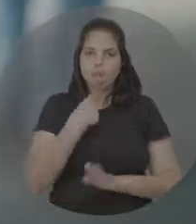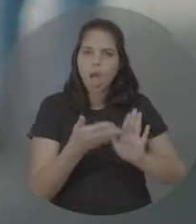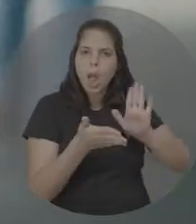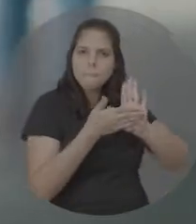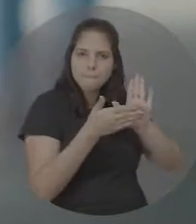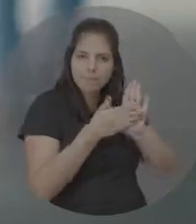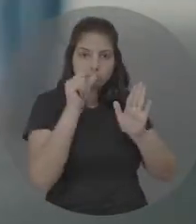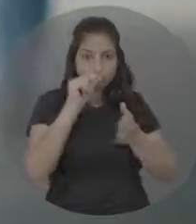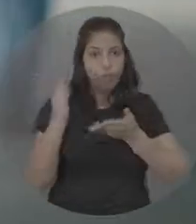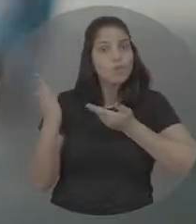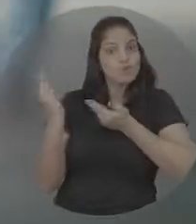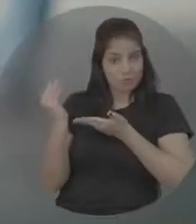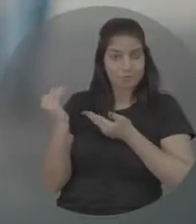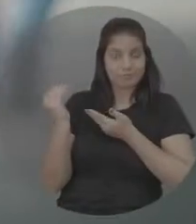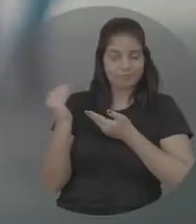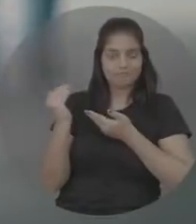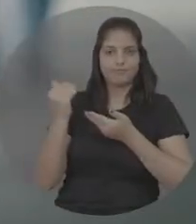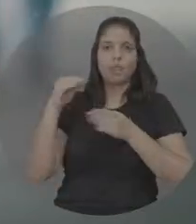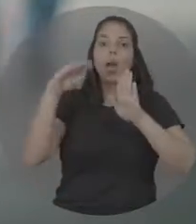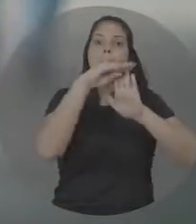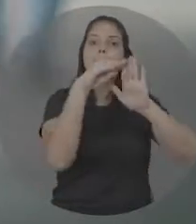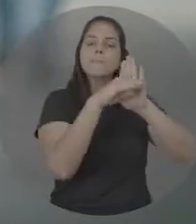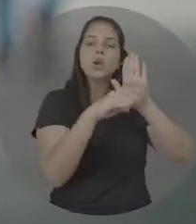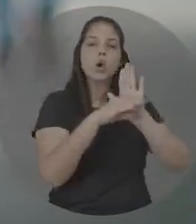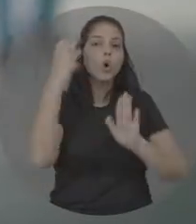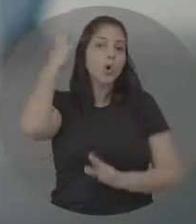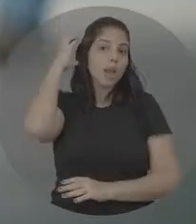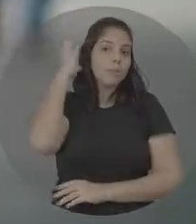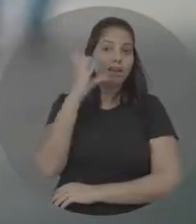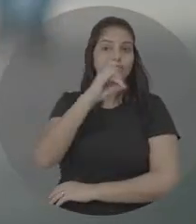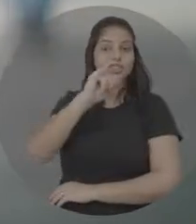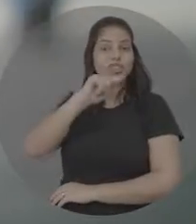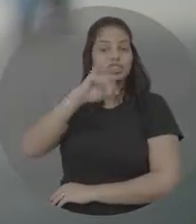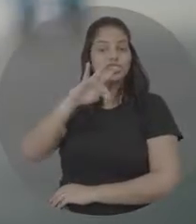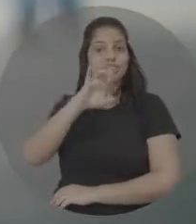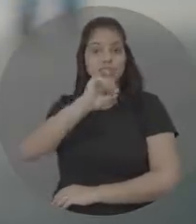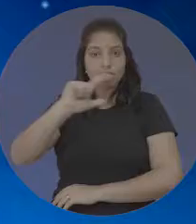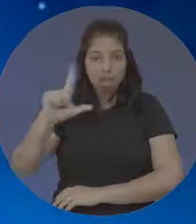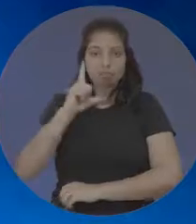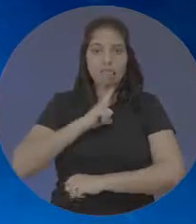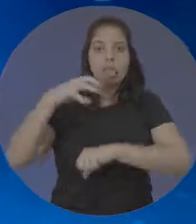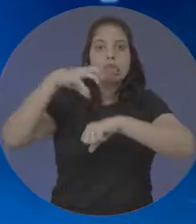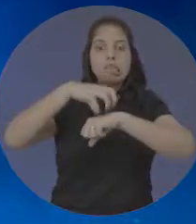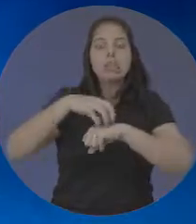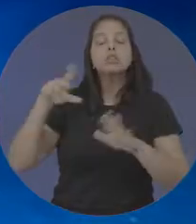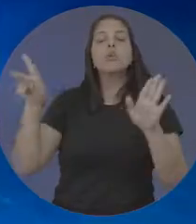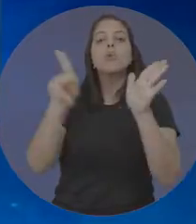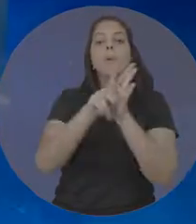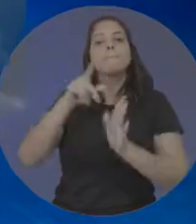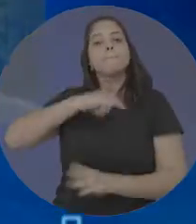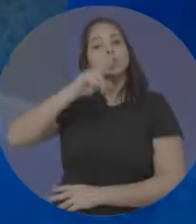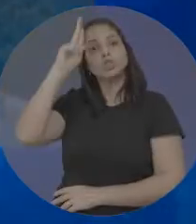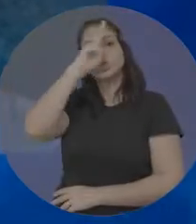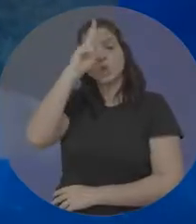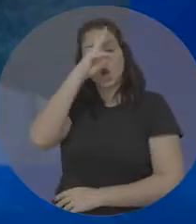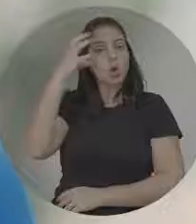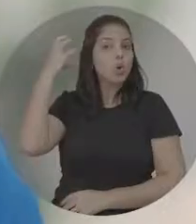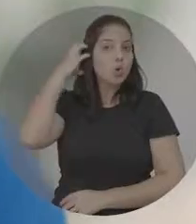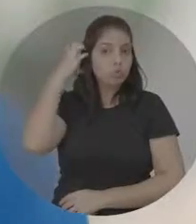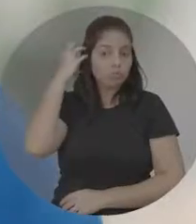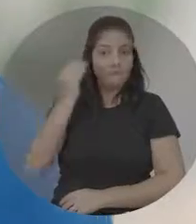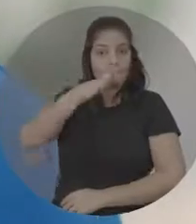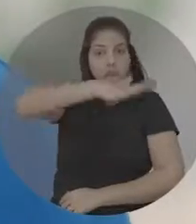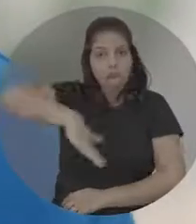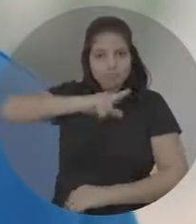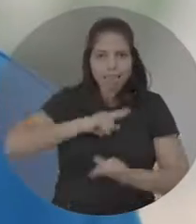em uma de nossas propostas para juventude é o programa Cuiabá Digital que vai funcionar no centro histórico da cidade